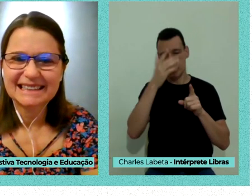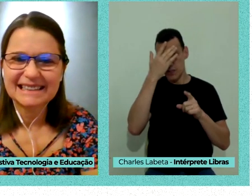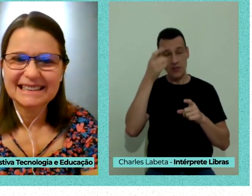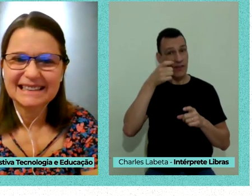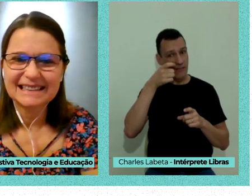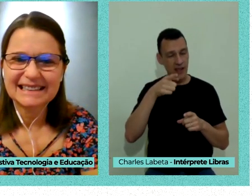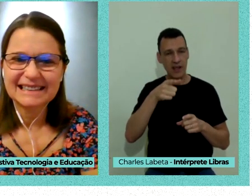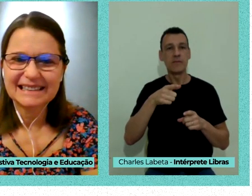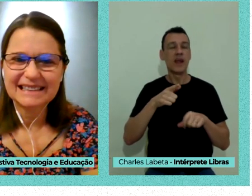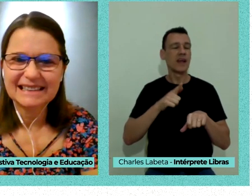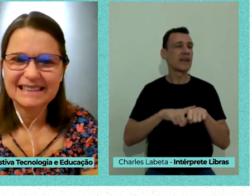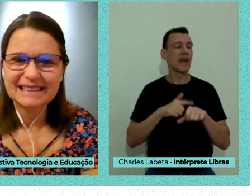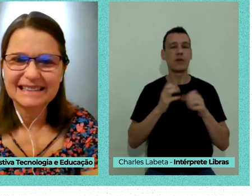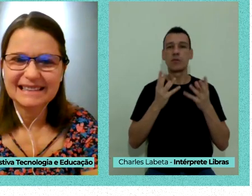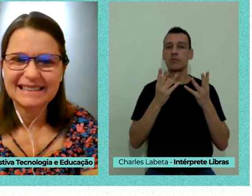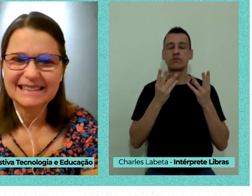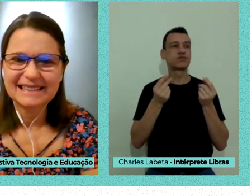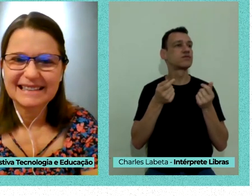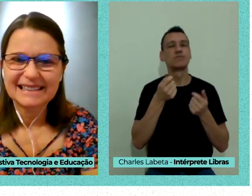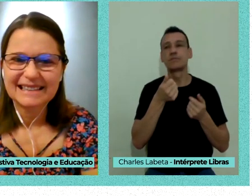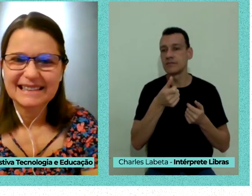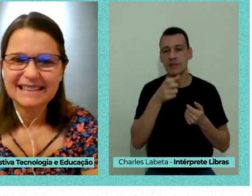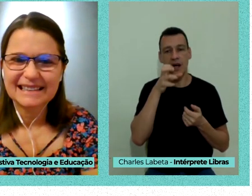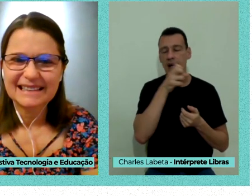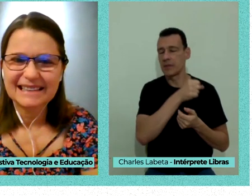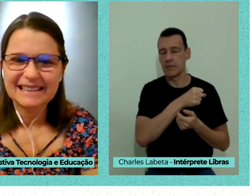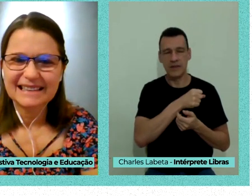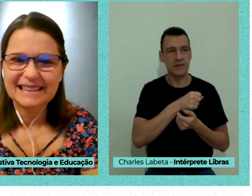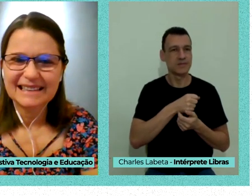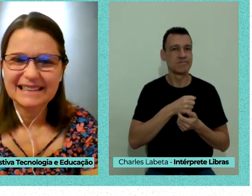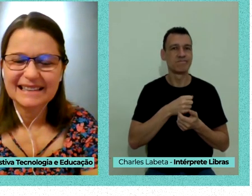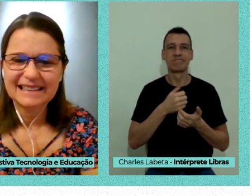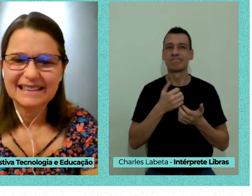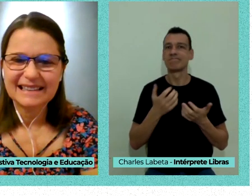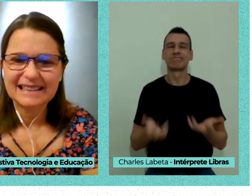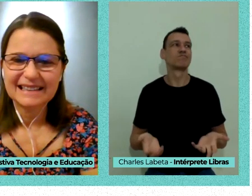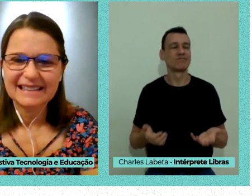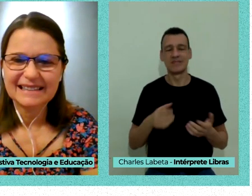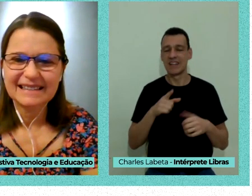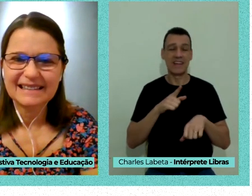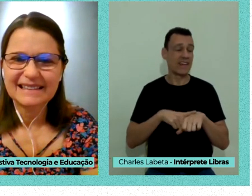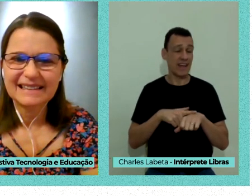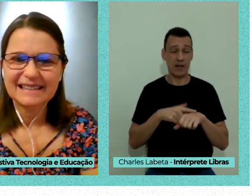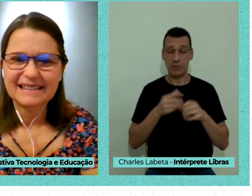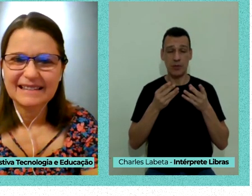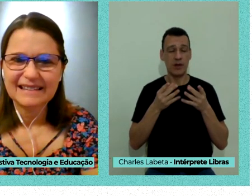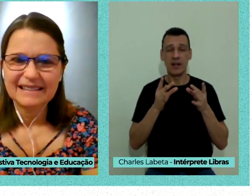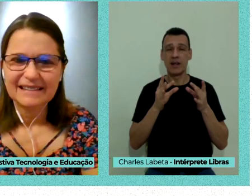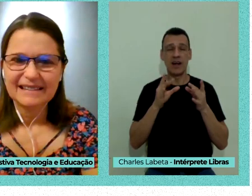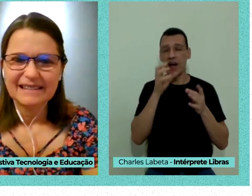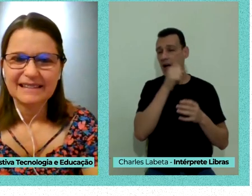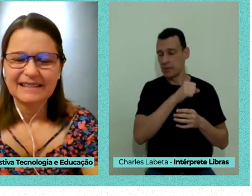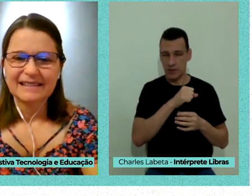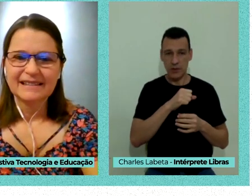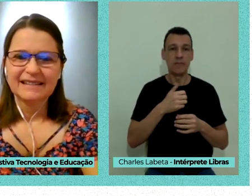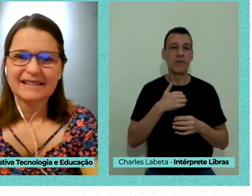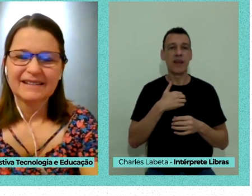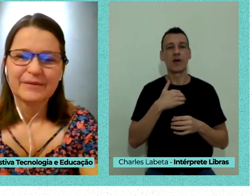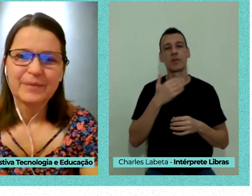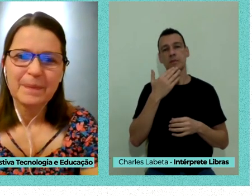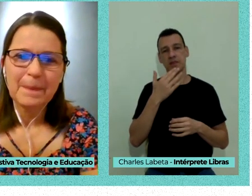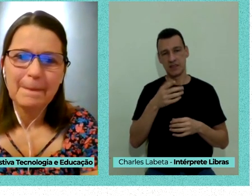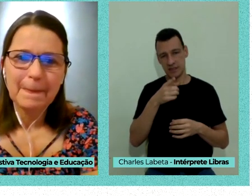tempo voa, esse tempo aqui não demora. Então eu vou convidar Odara e Rita a fazer